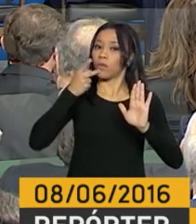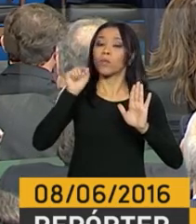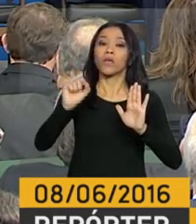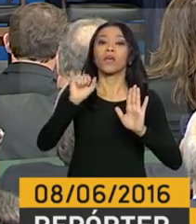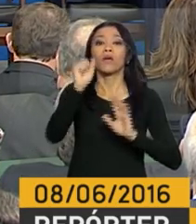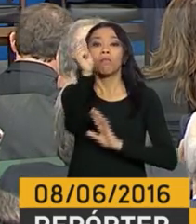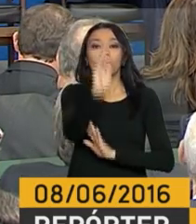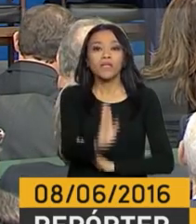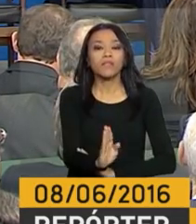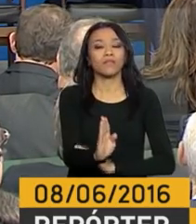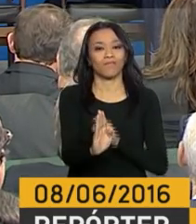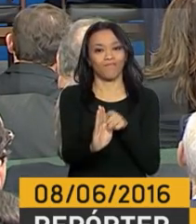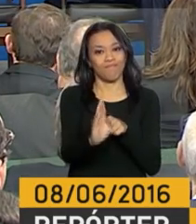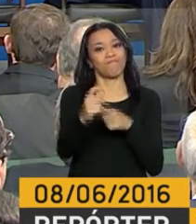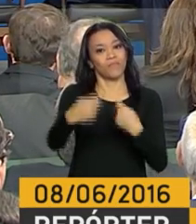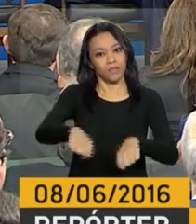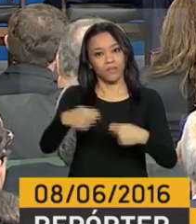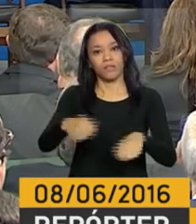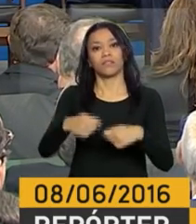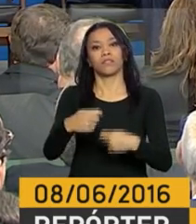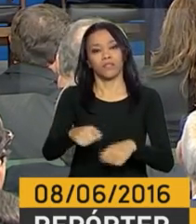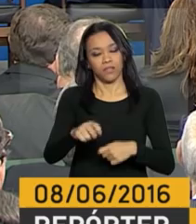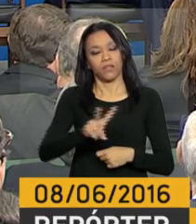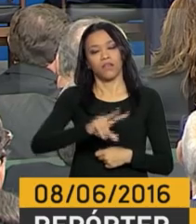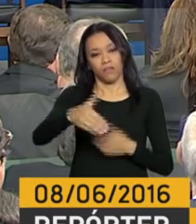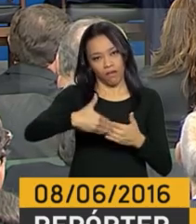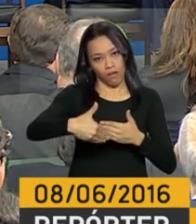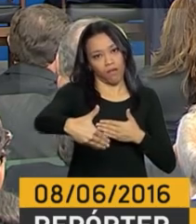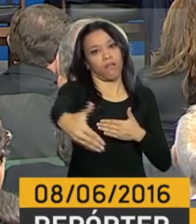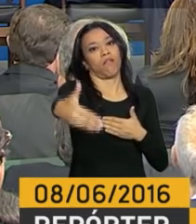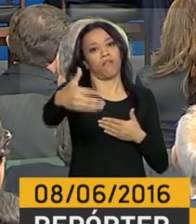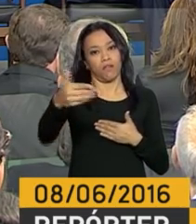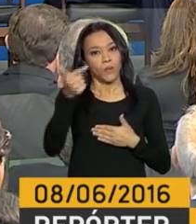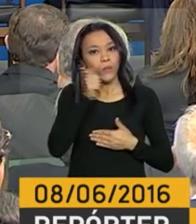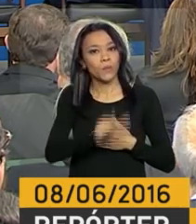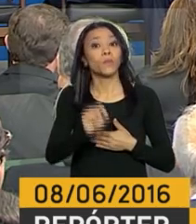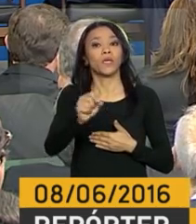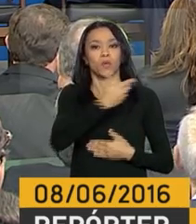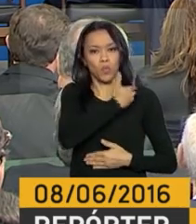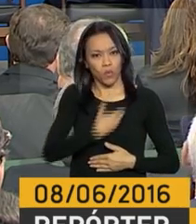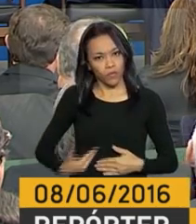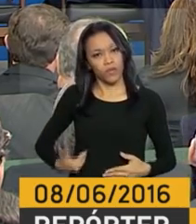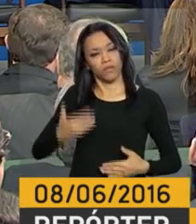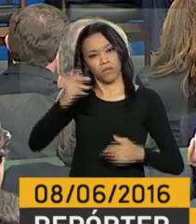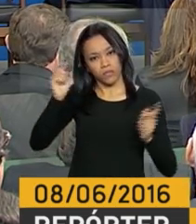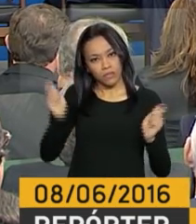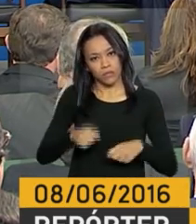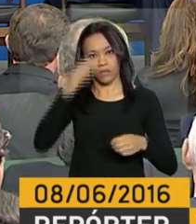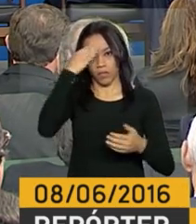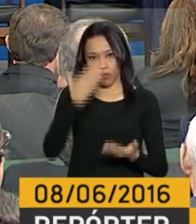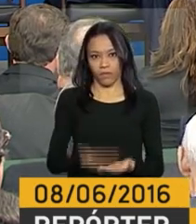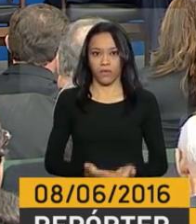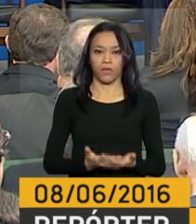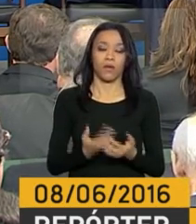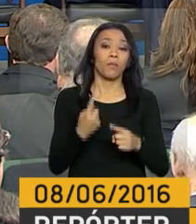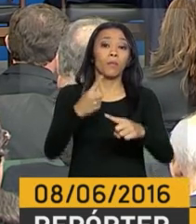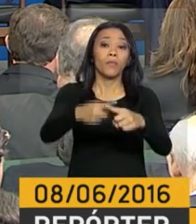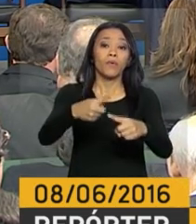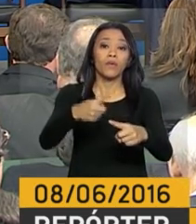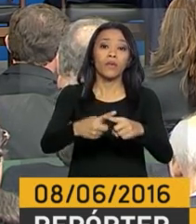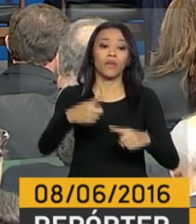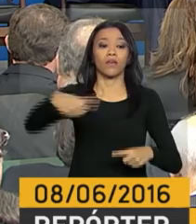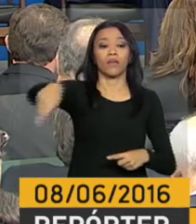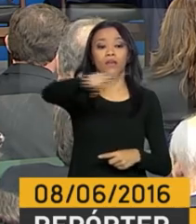eh precisa e vai ter um governo em que confie porque os